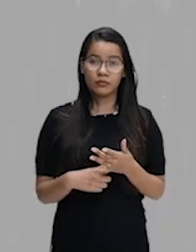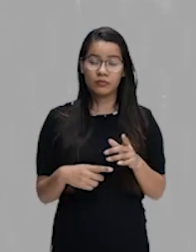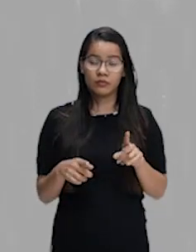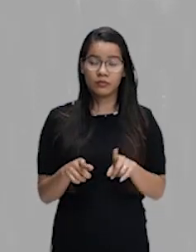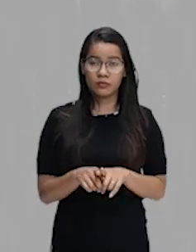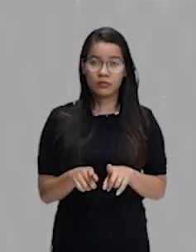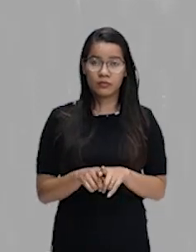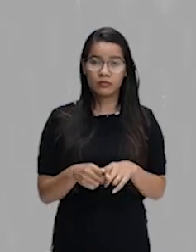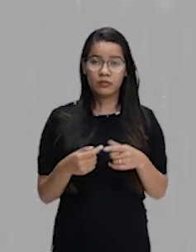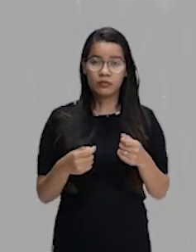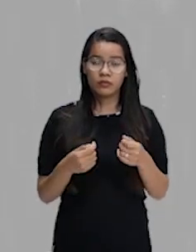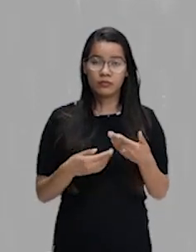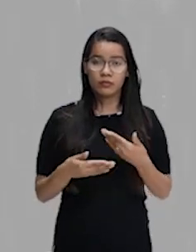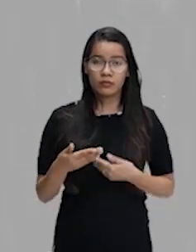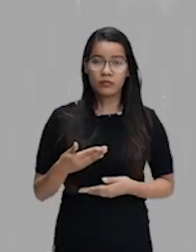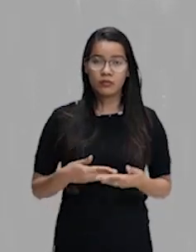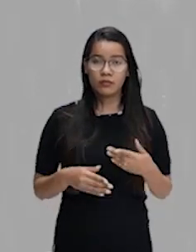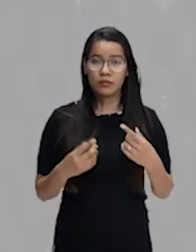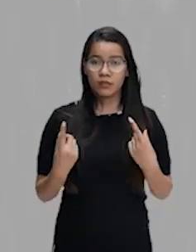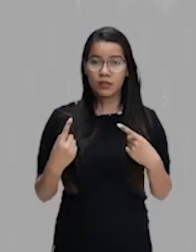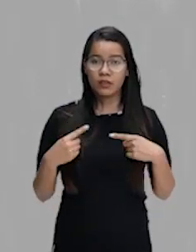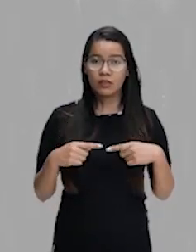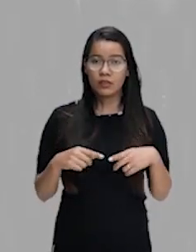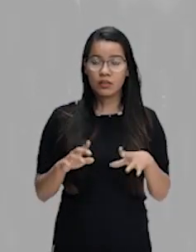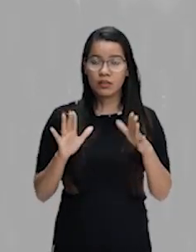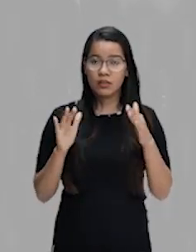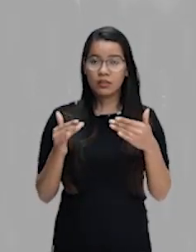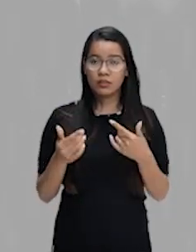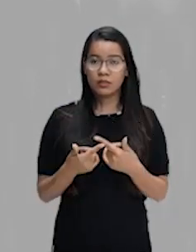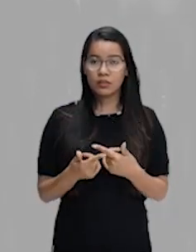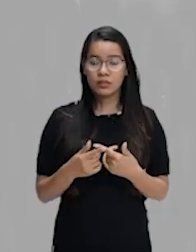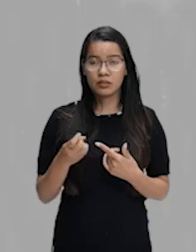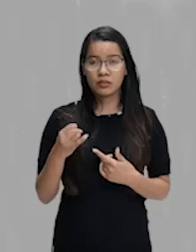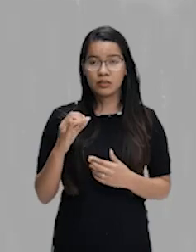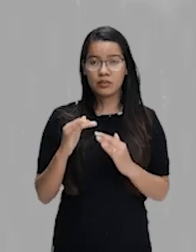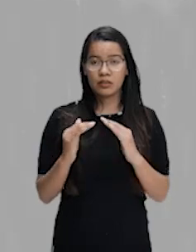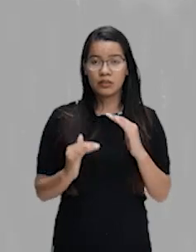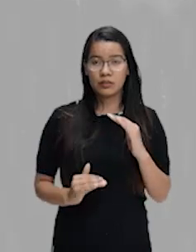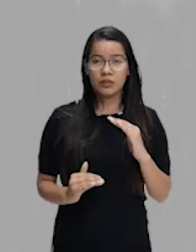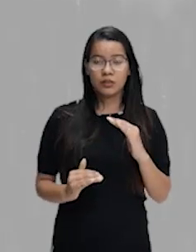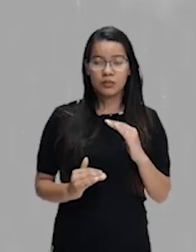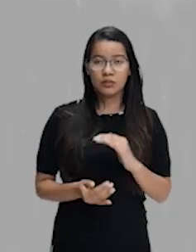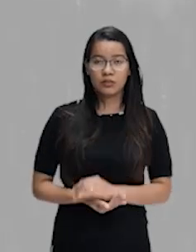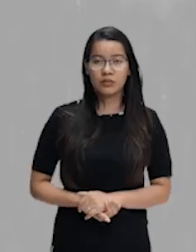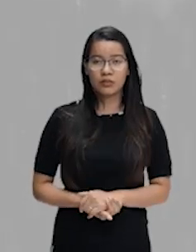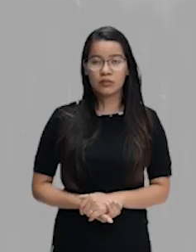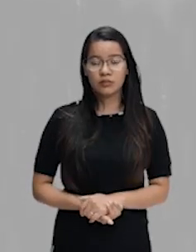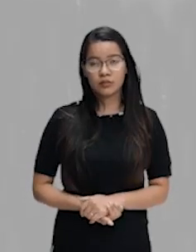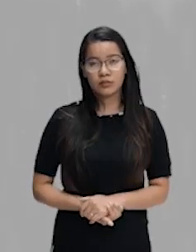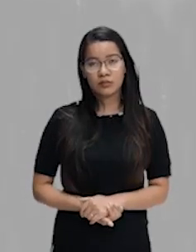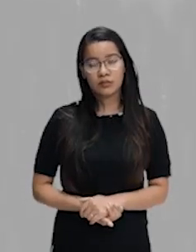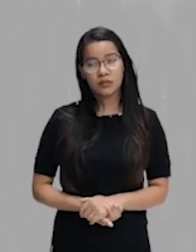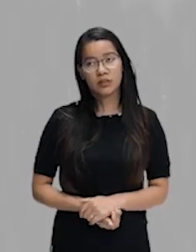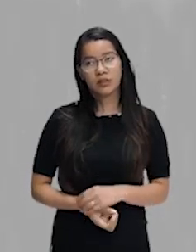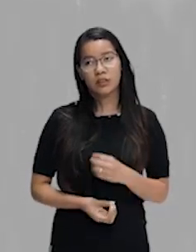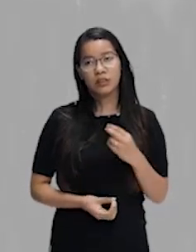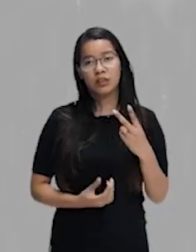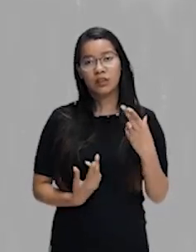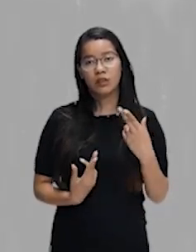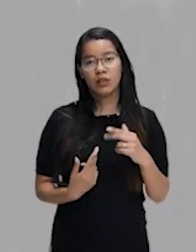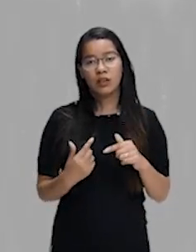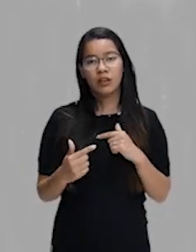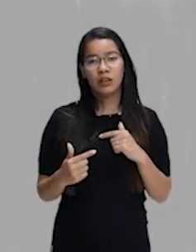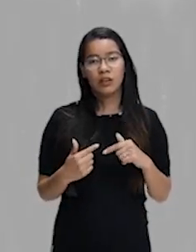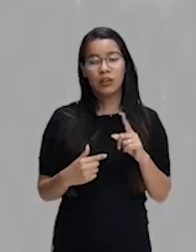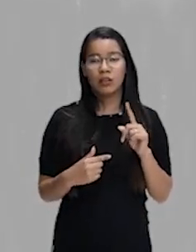também precisa da tua dedicação, da tua atenção. Porque senão a produtividade vai ser baixa mesmo, entendeu? Assim como no